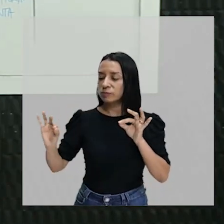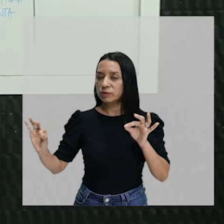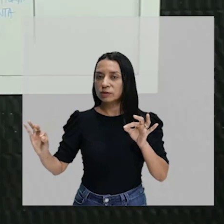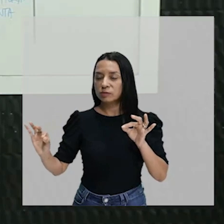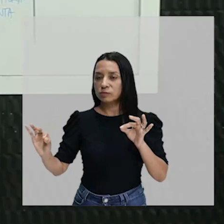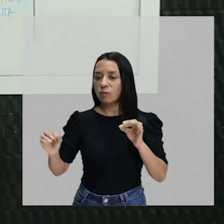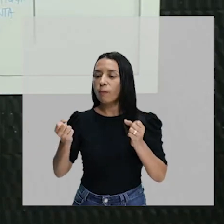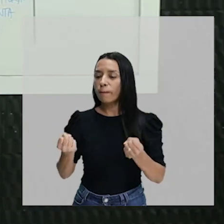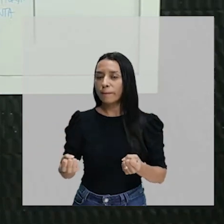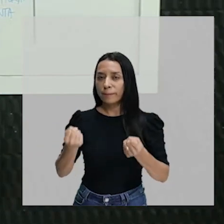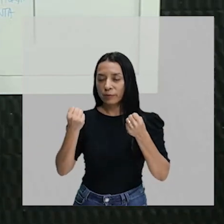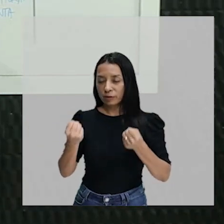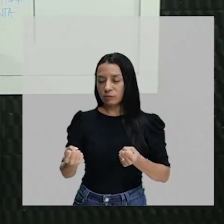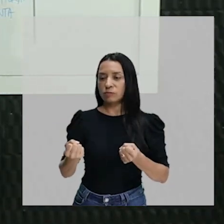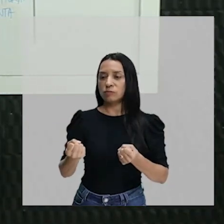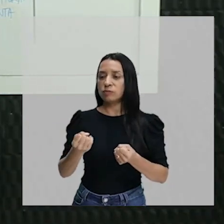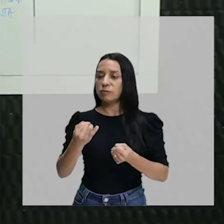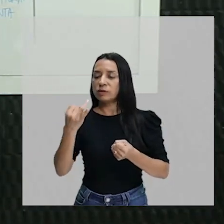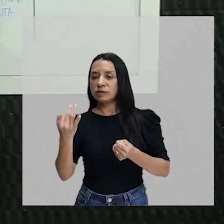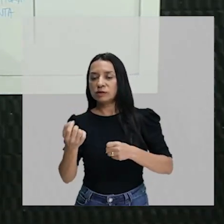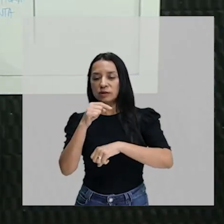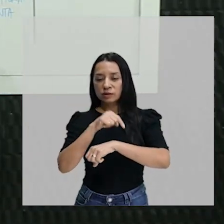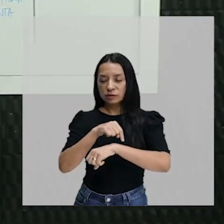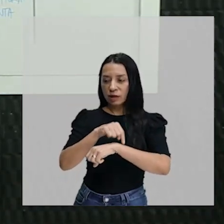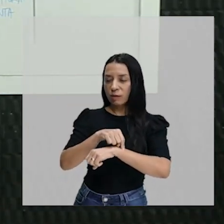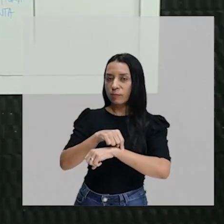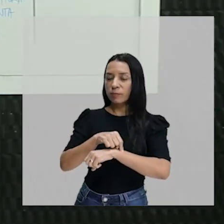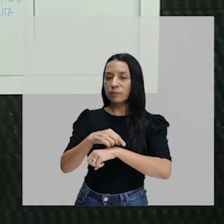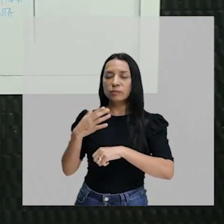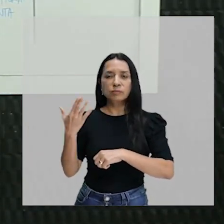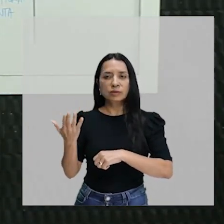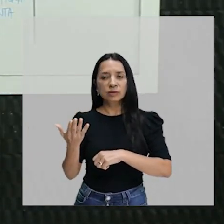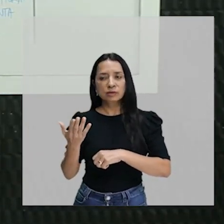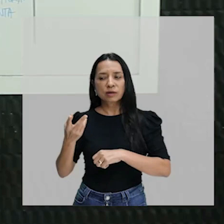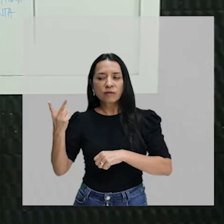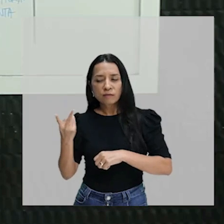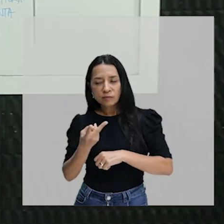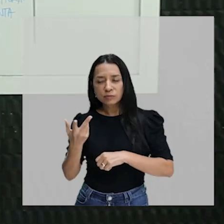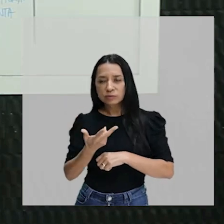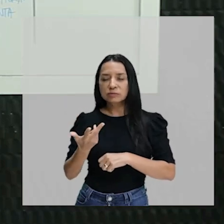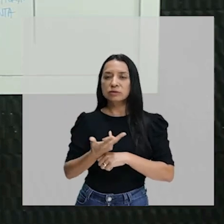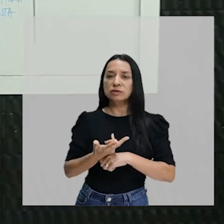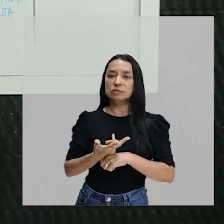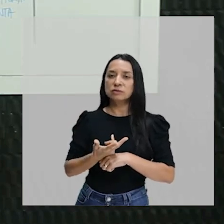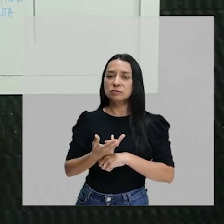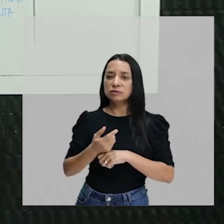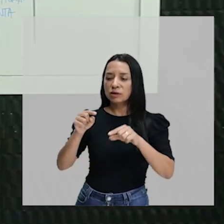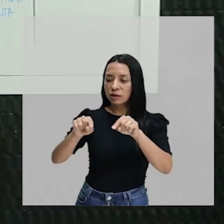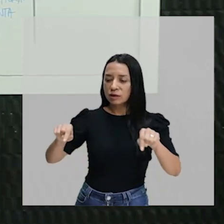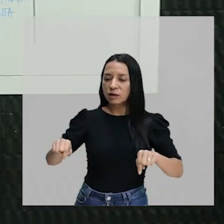peso é uma grandeza tempo é uma grandeza velocidade área